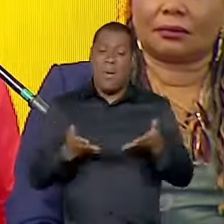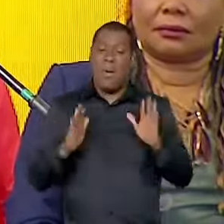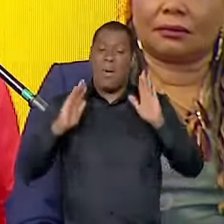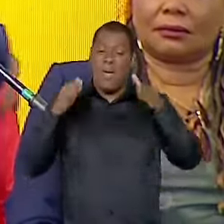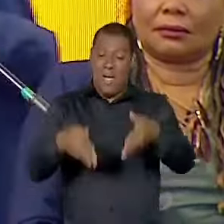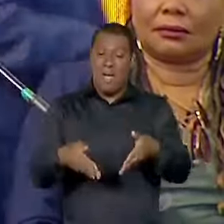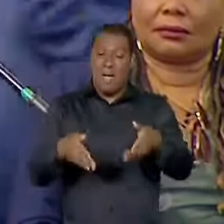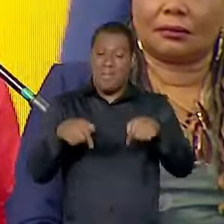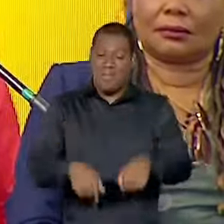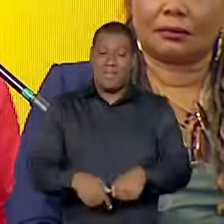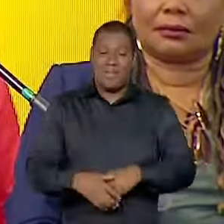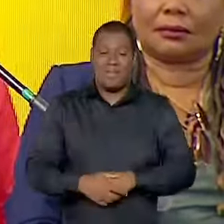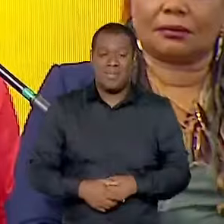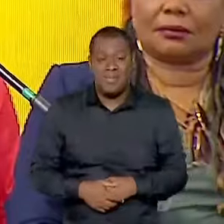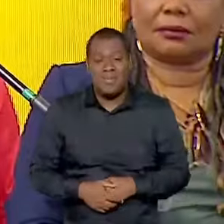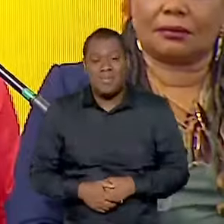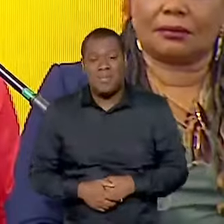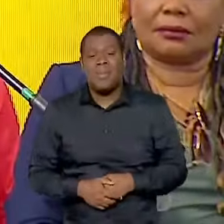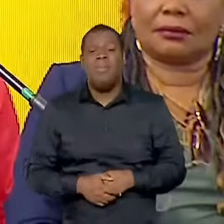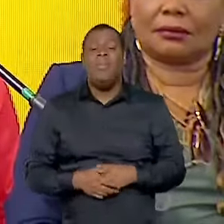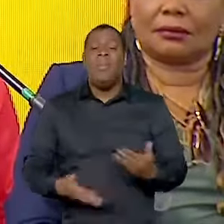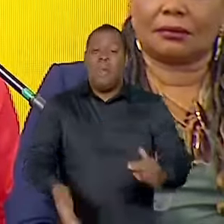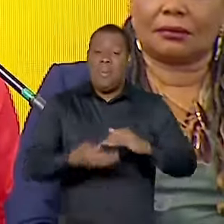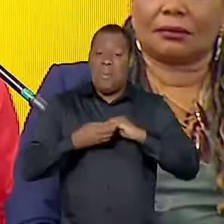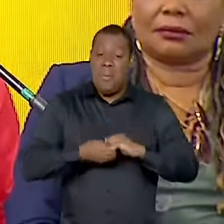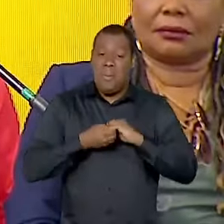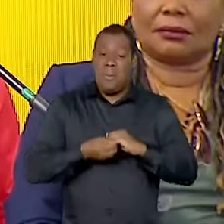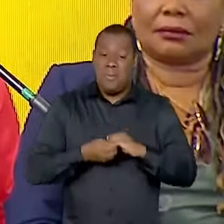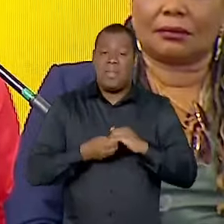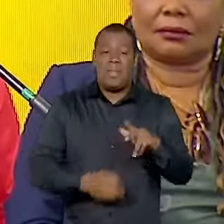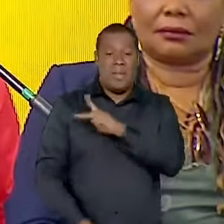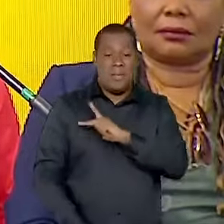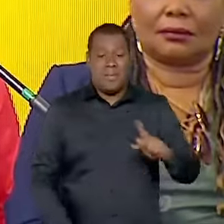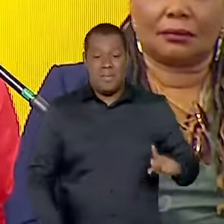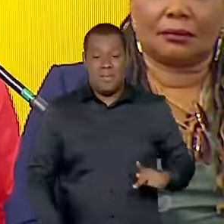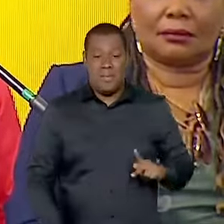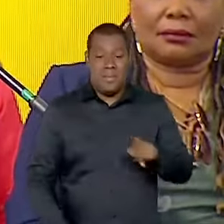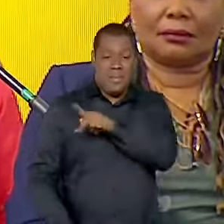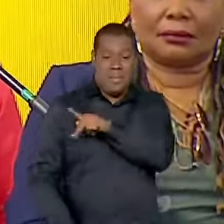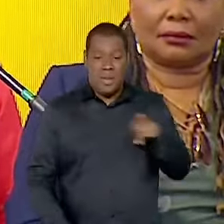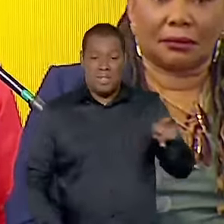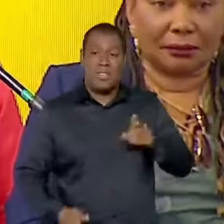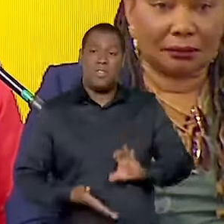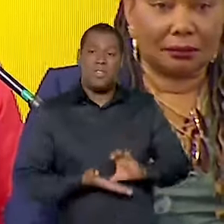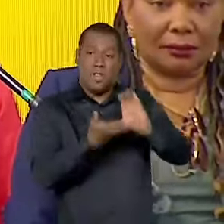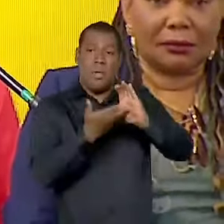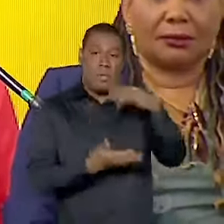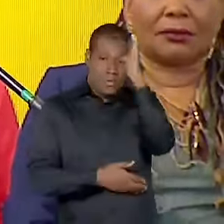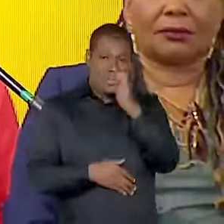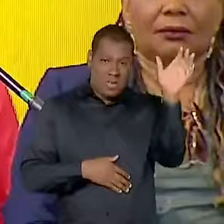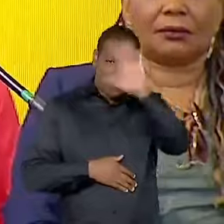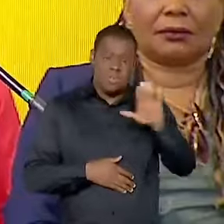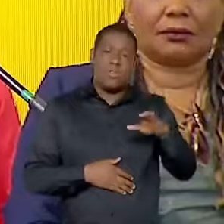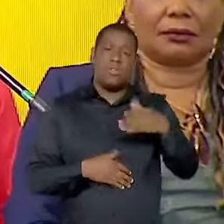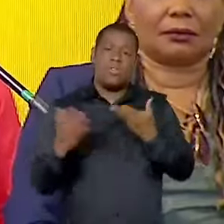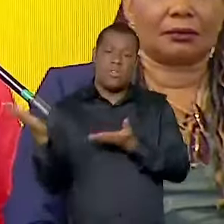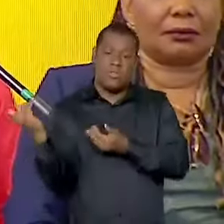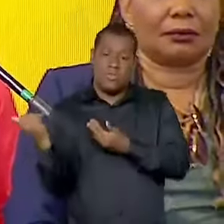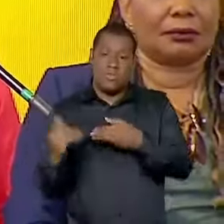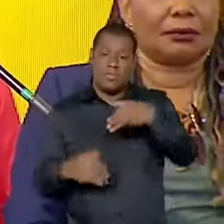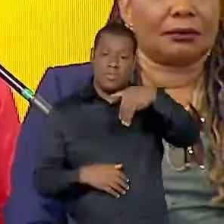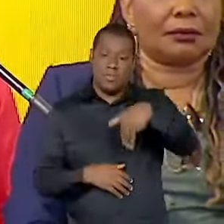encontro. Gostaria de saudar aqui o nosso presidente do Conselho Nacional de Juventude, o Marcos